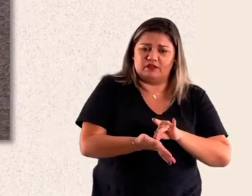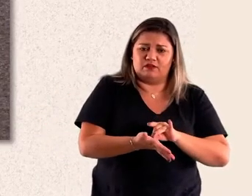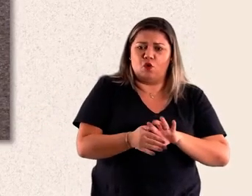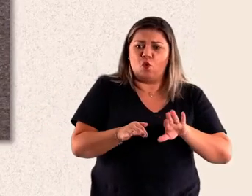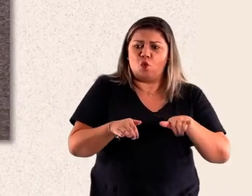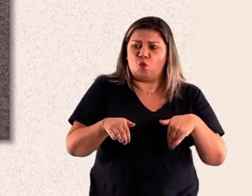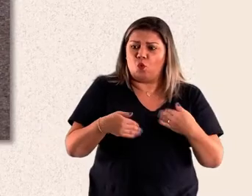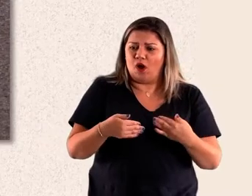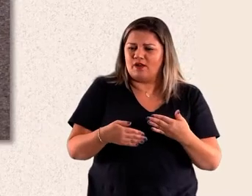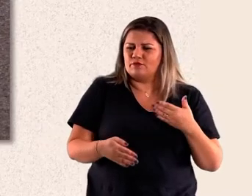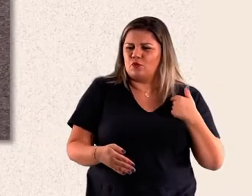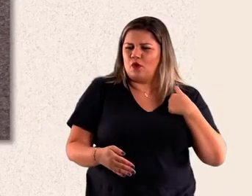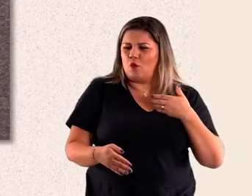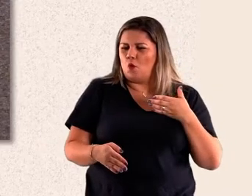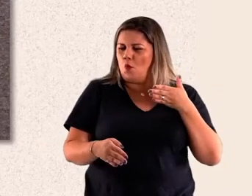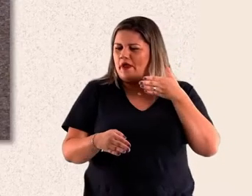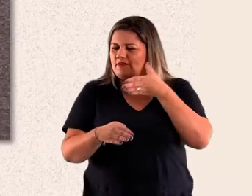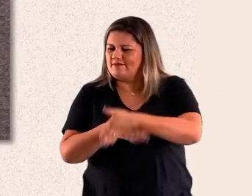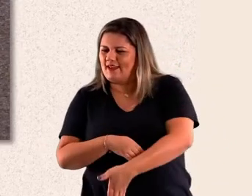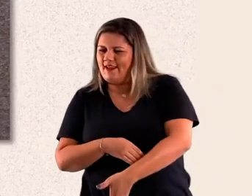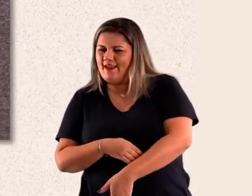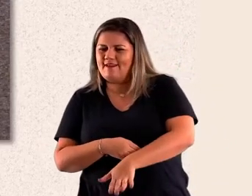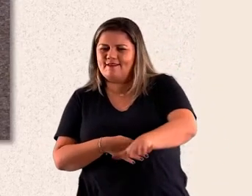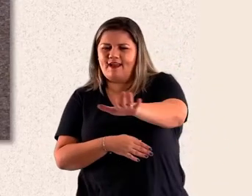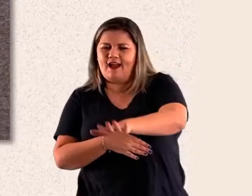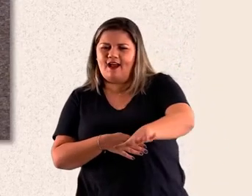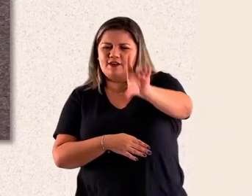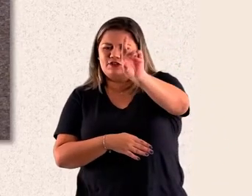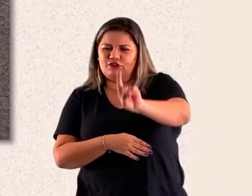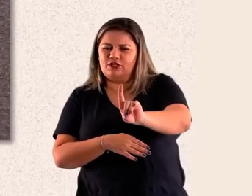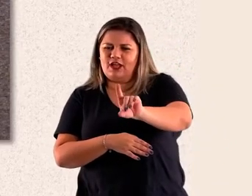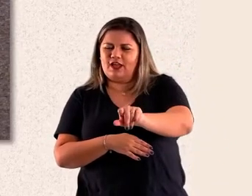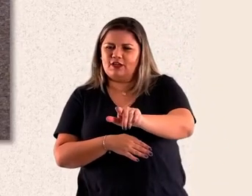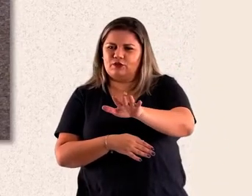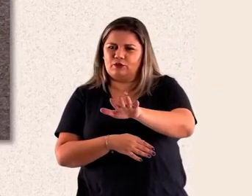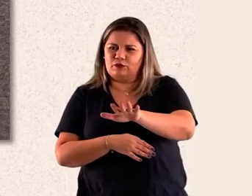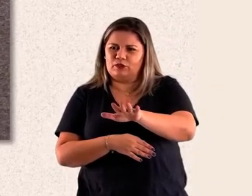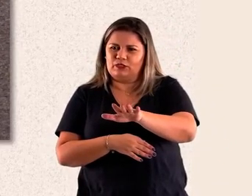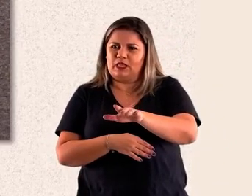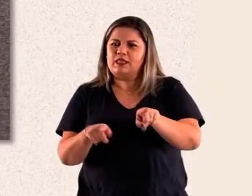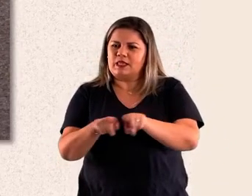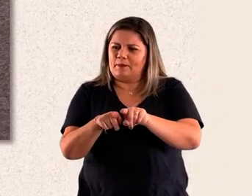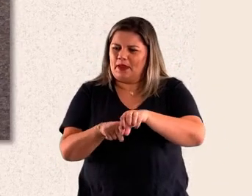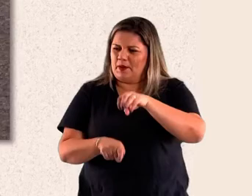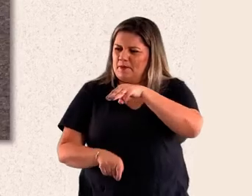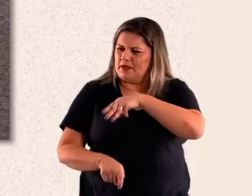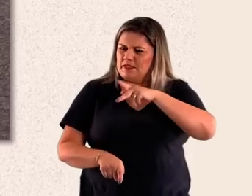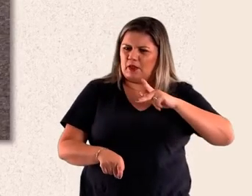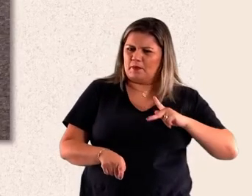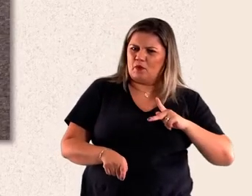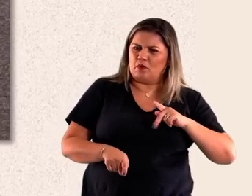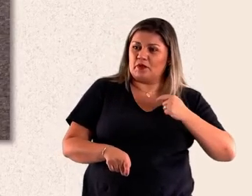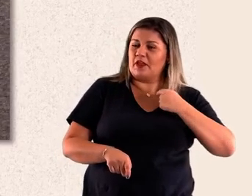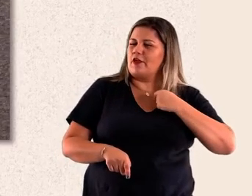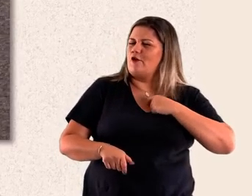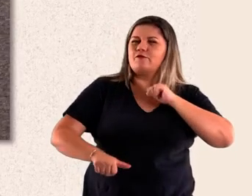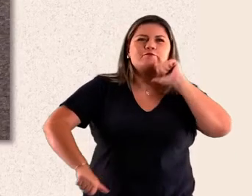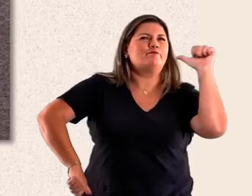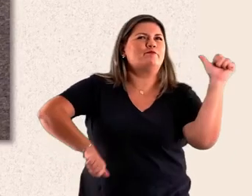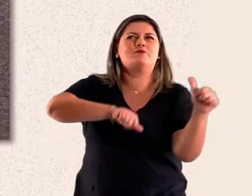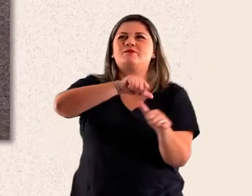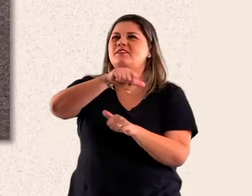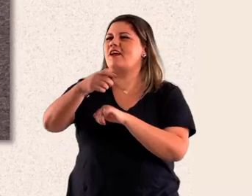entrei né no direito e depois no Ministério Público eu fui eu vou transformar o mundo Ministério Público ou a gente transformação